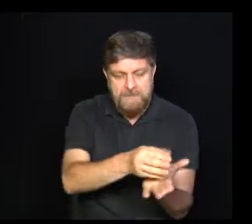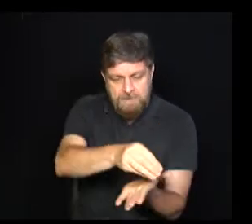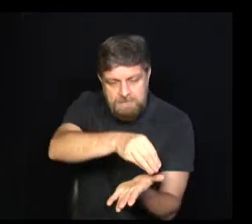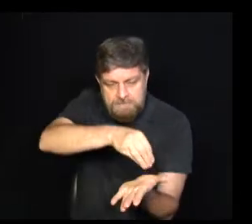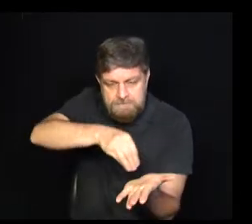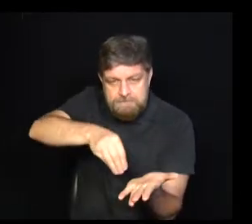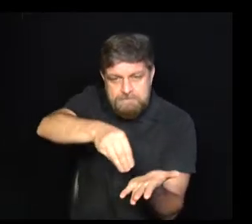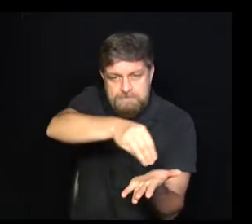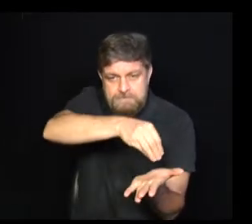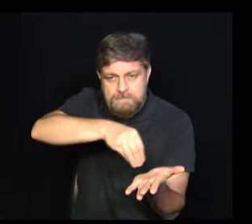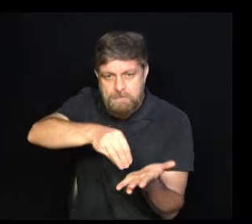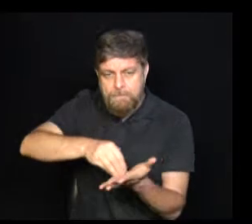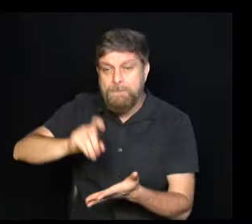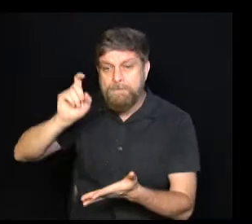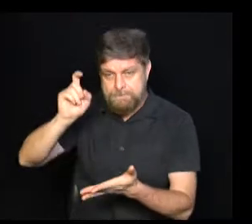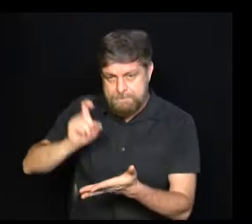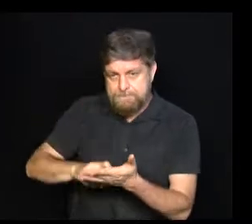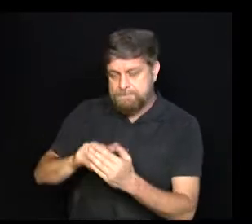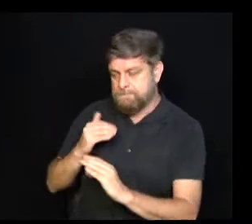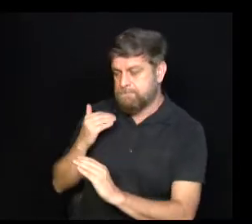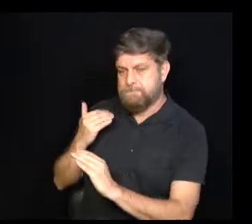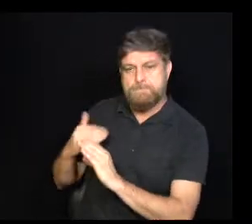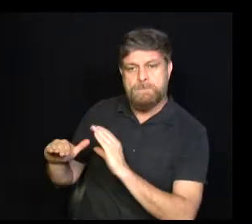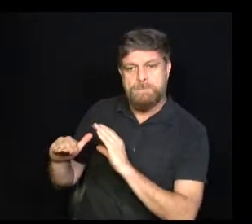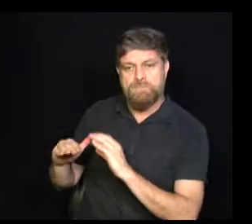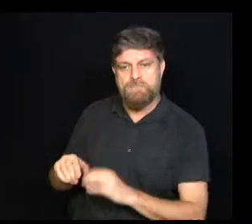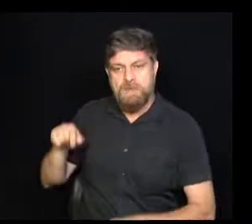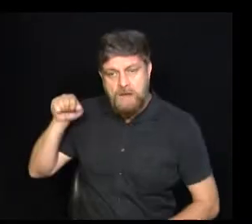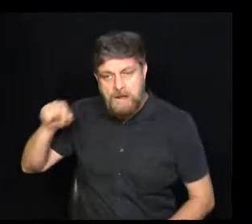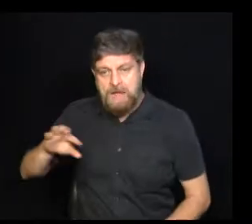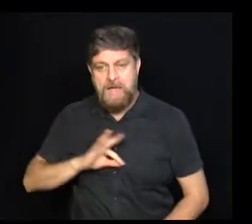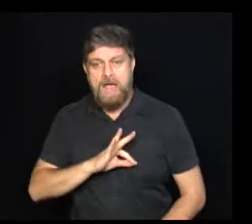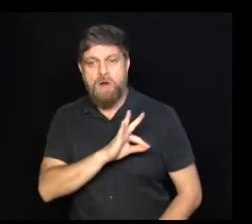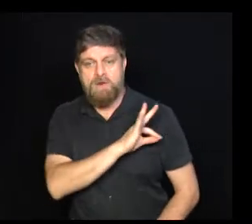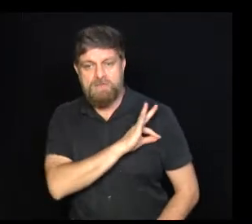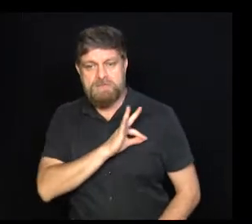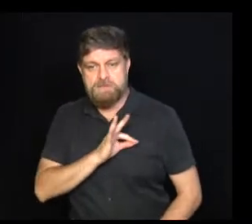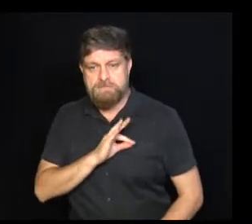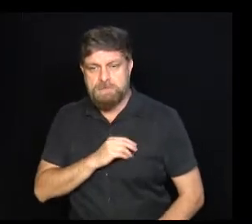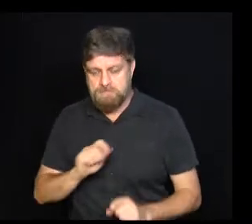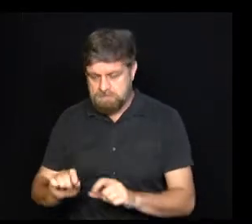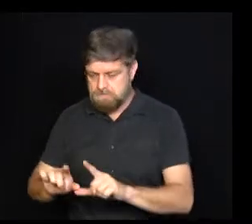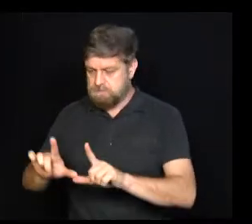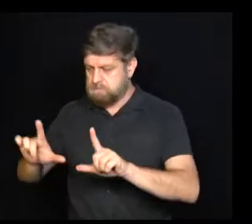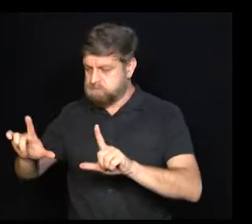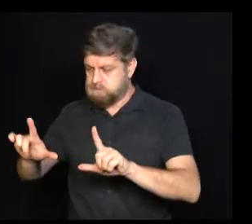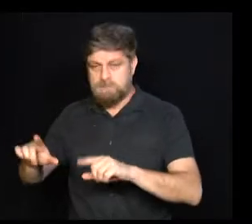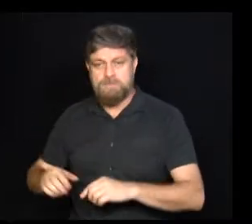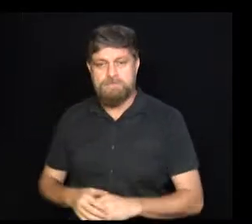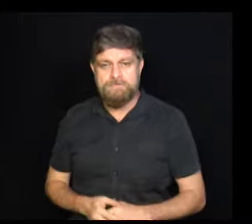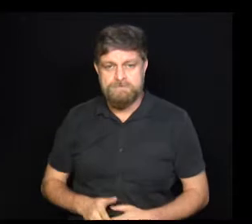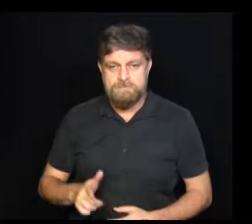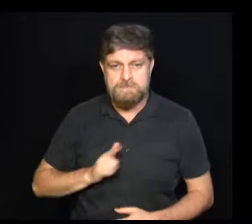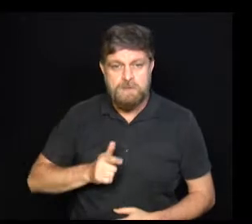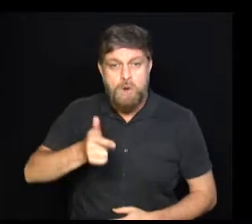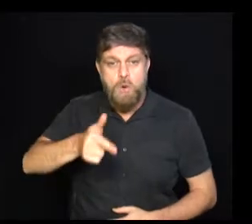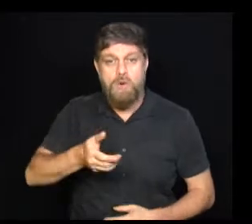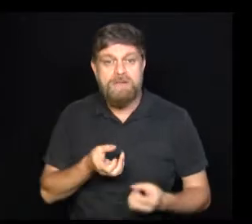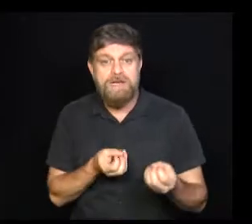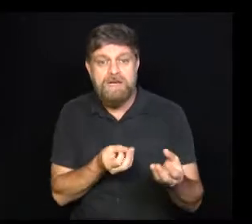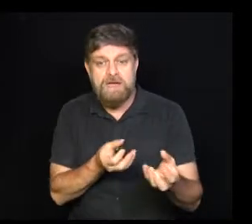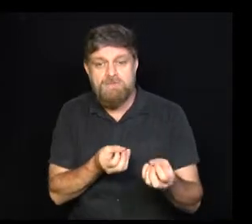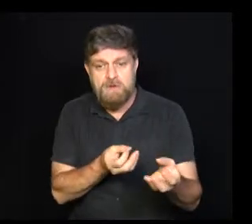isso mesmo, eu clico em enviar e essa mensagem chega para a Guarda Municipal. Aí aparece aqui uma outra informação,